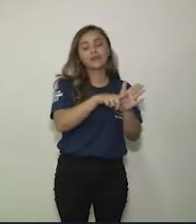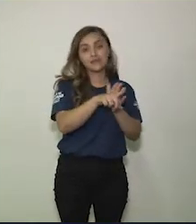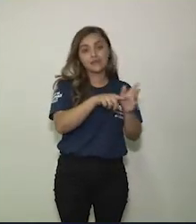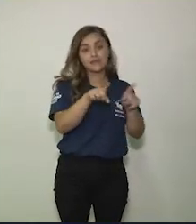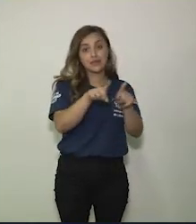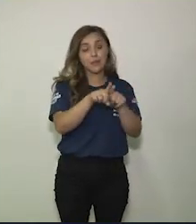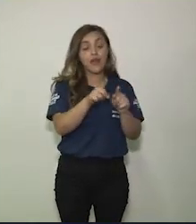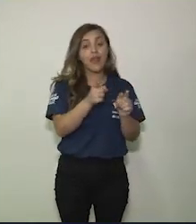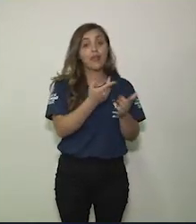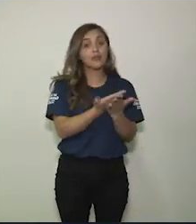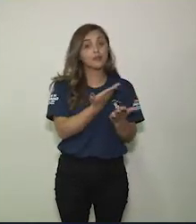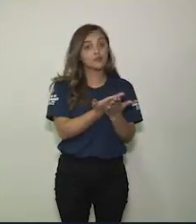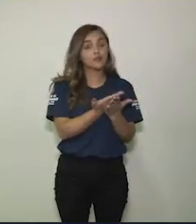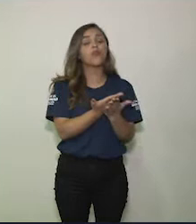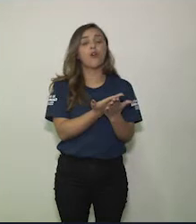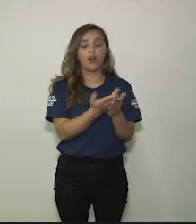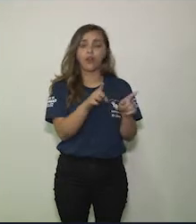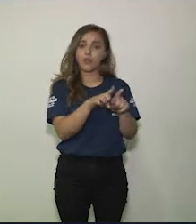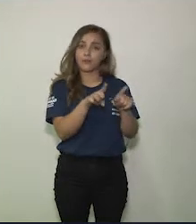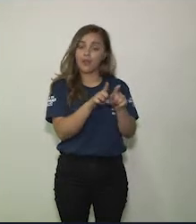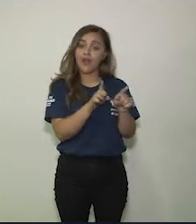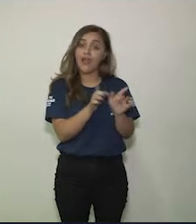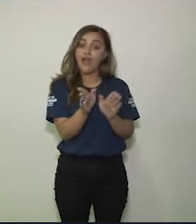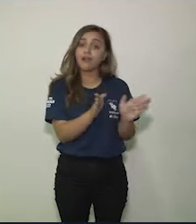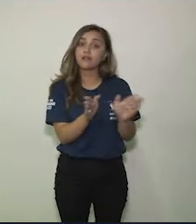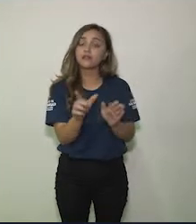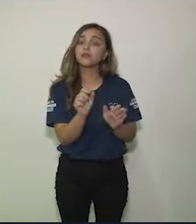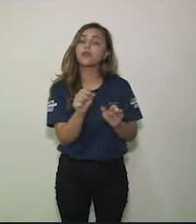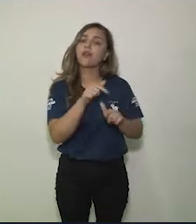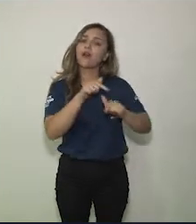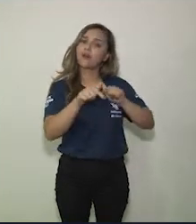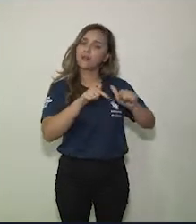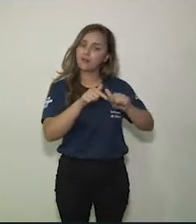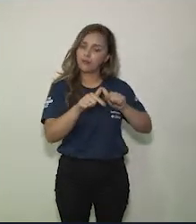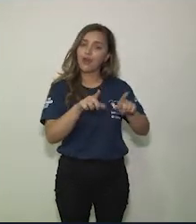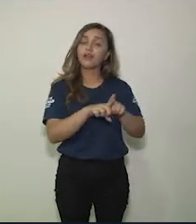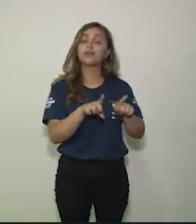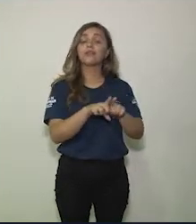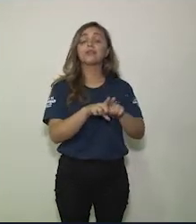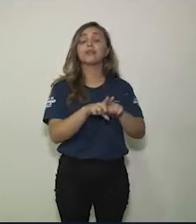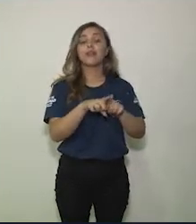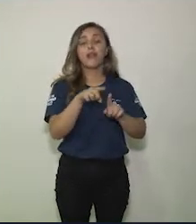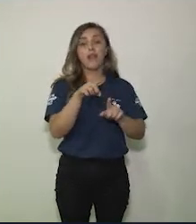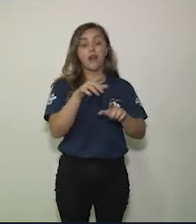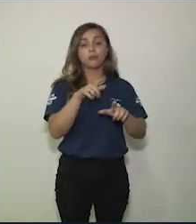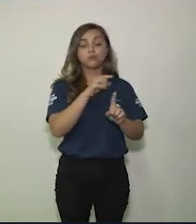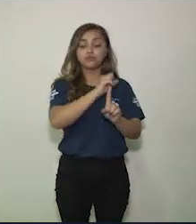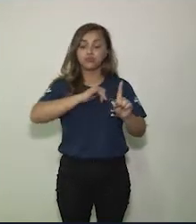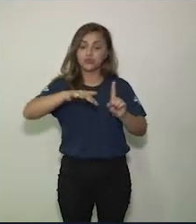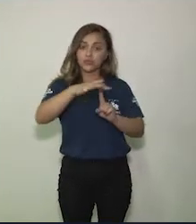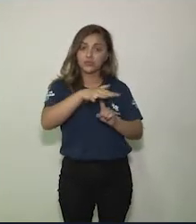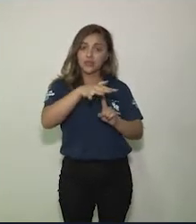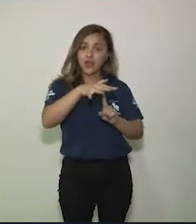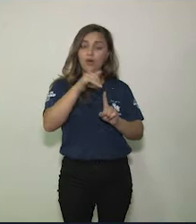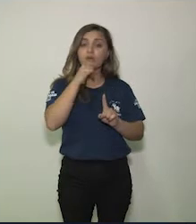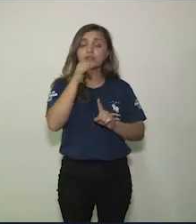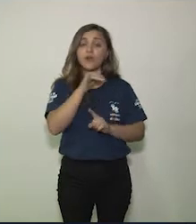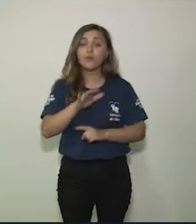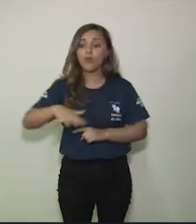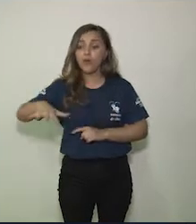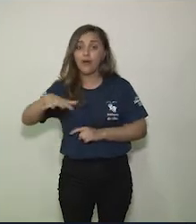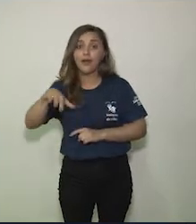trabalho, quem tem uma faixa socioeconômica menor, as classes sociais D e E, a